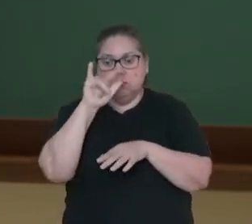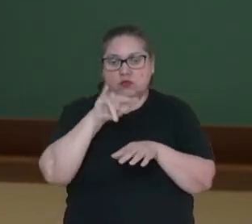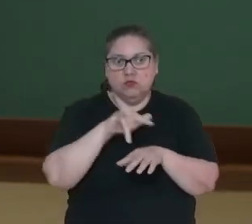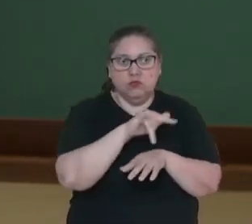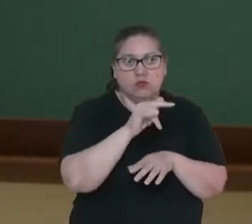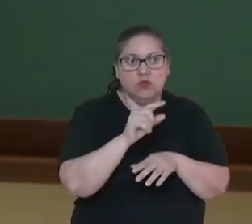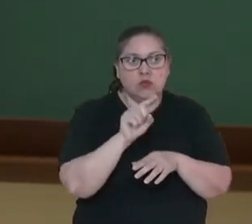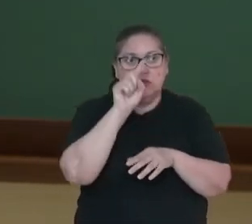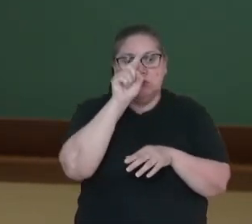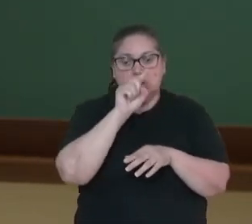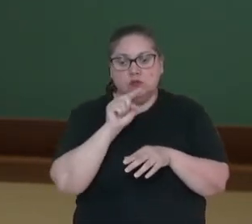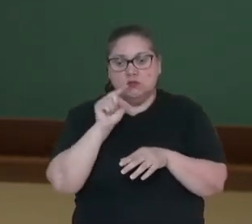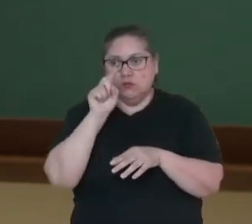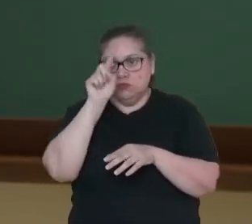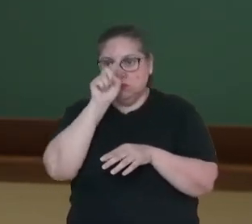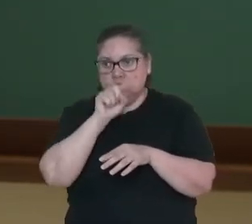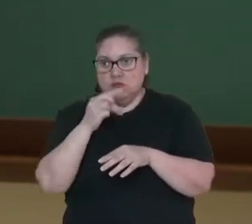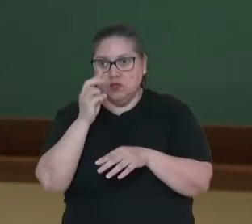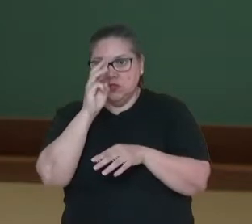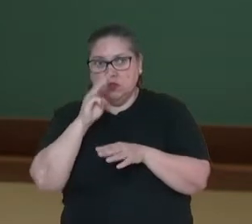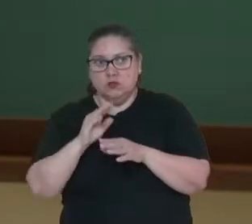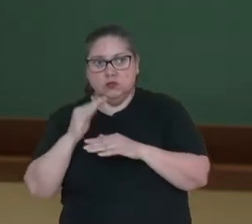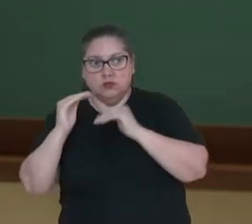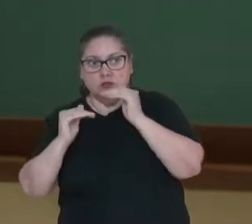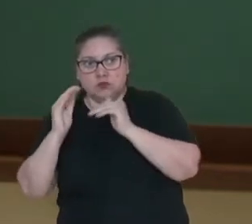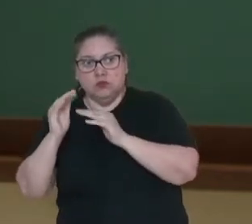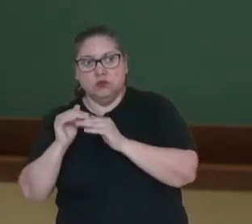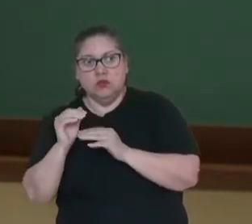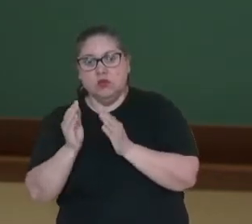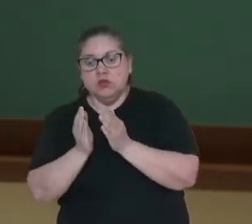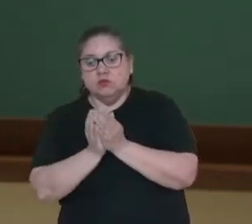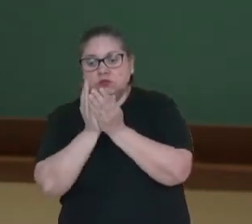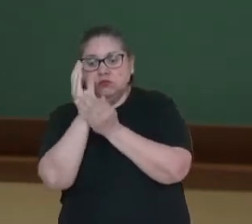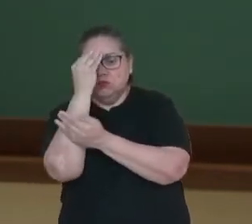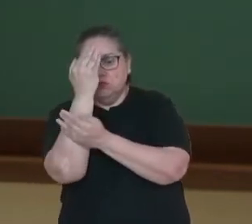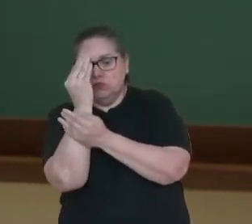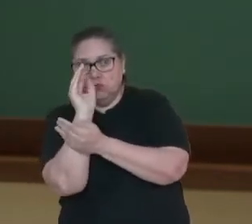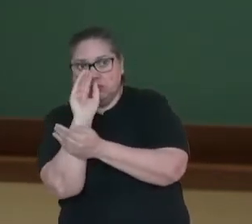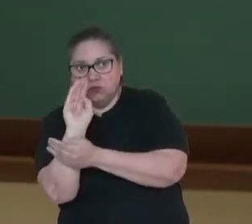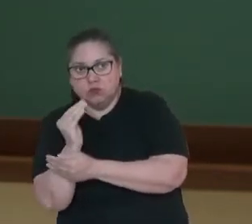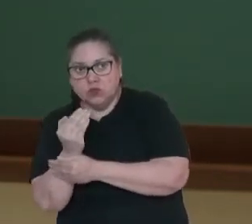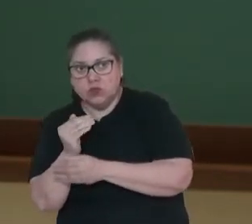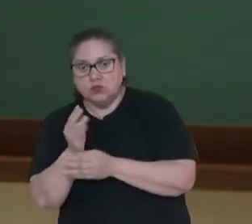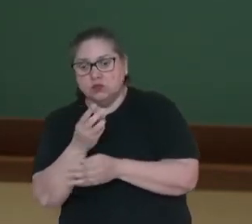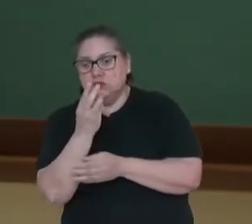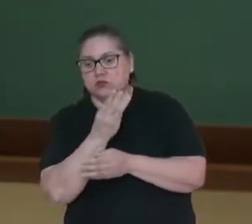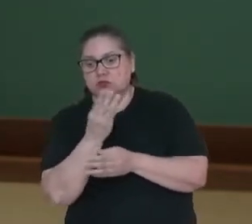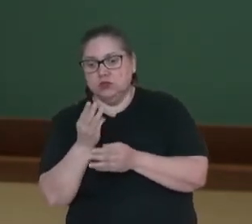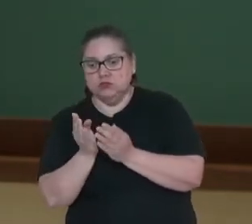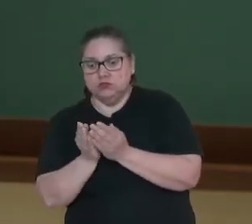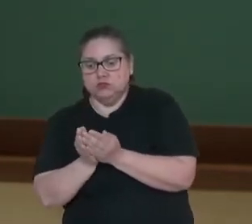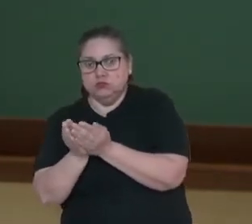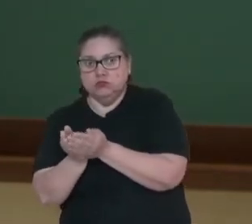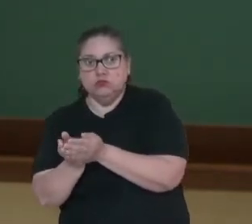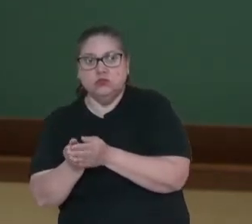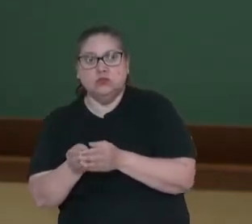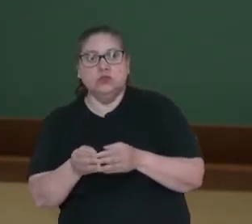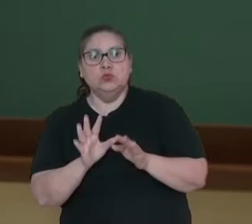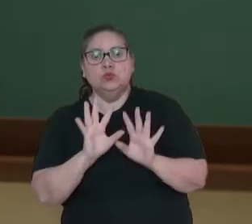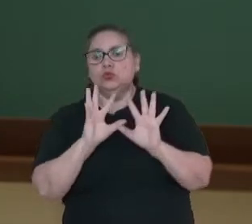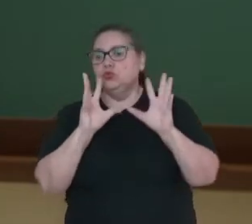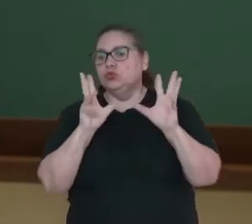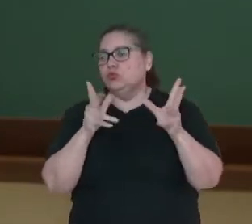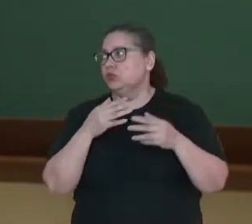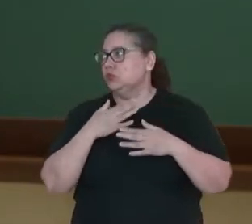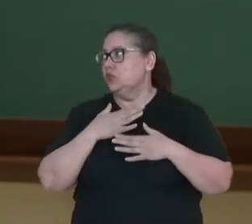é o hidroavião, tá vendo? Ó? 3 alternados. Os submarinos e os 3 cruzadores. Então, tudo